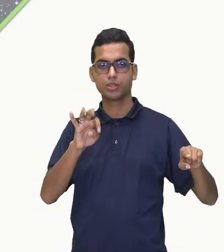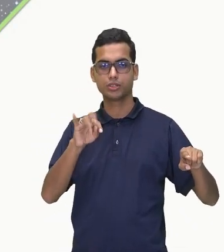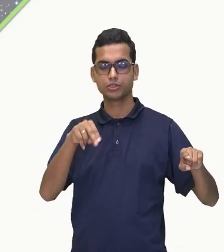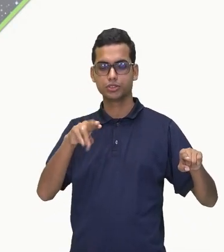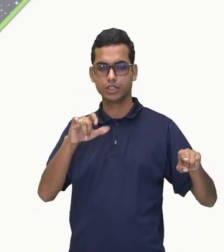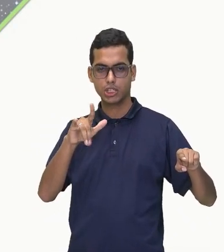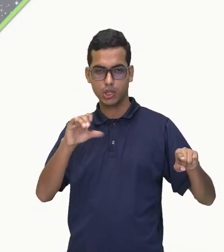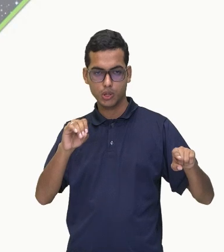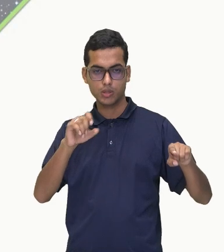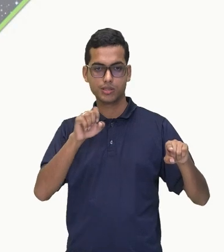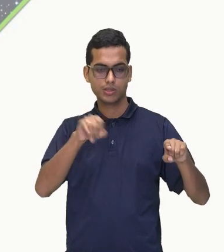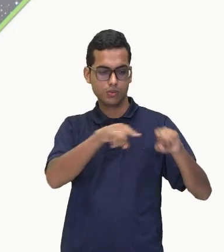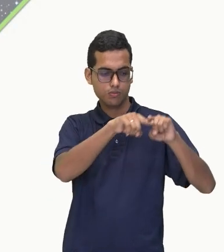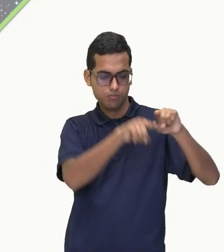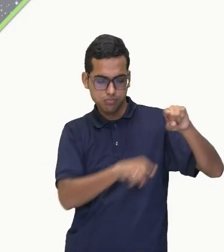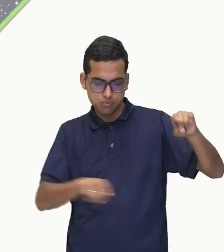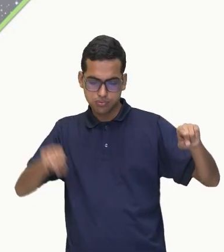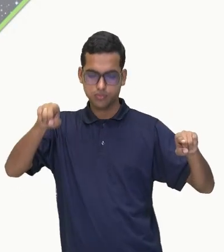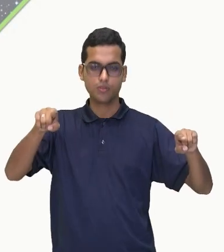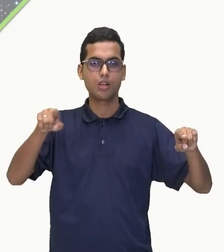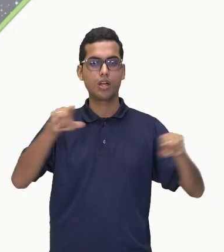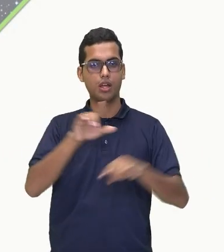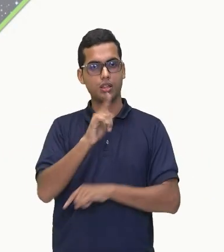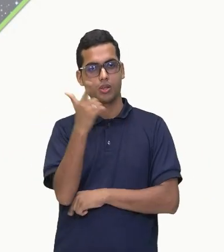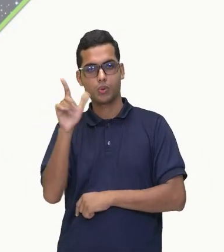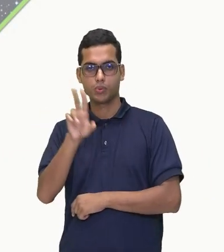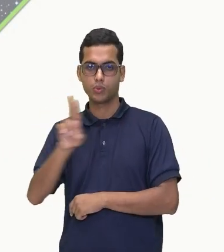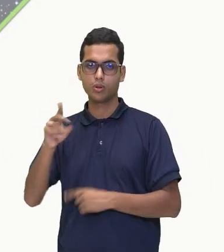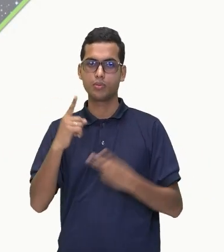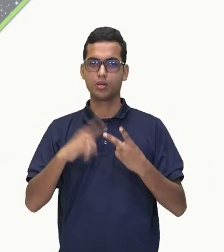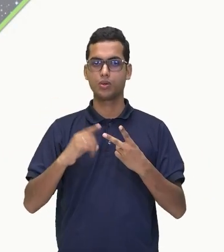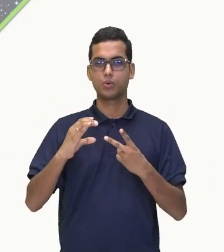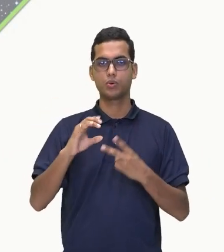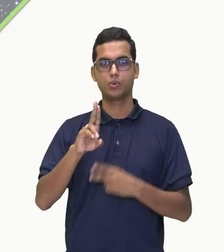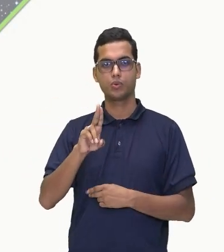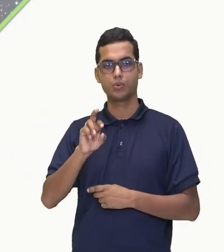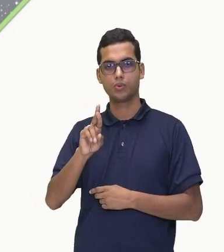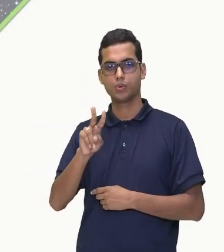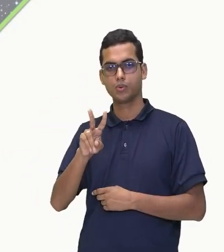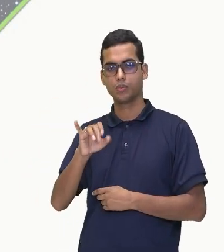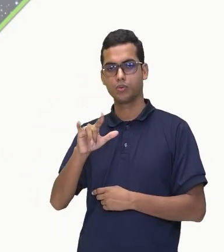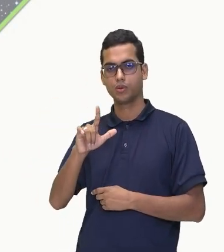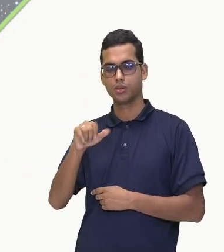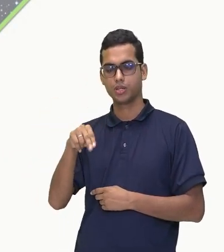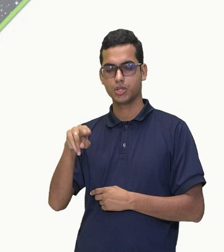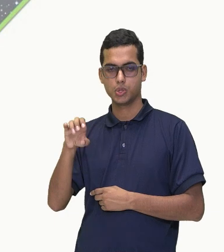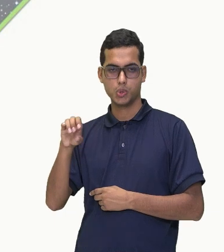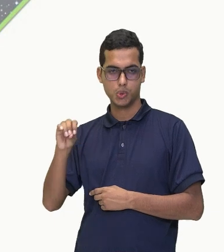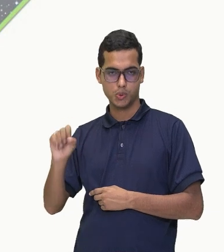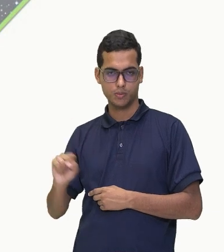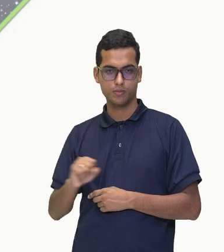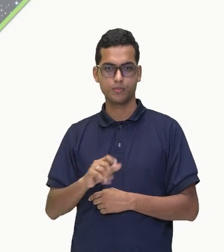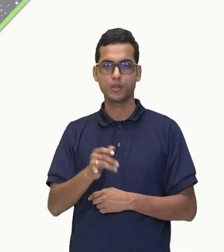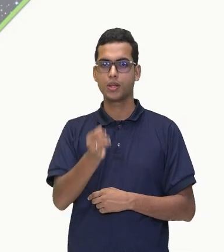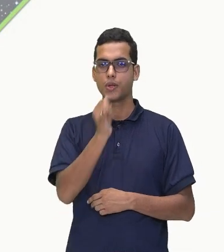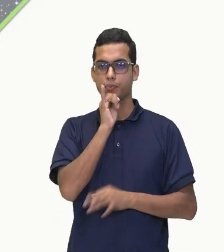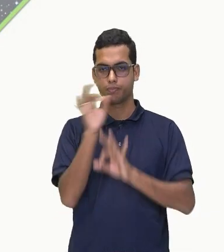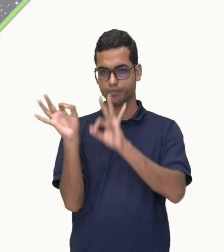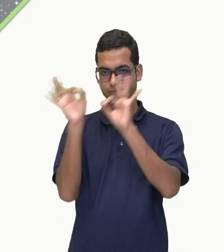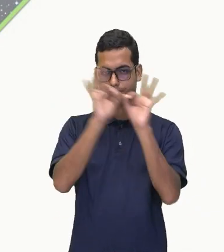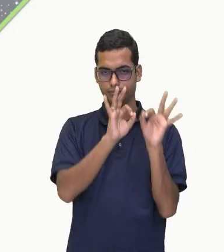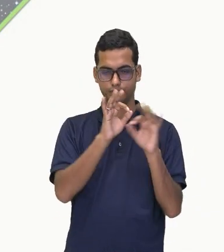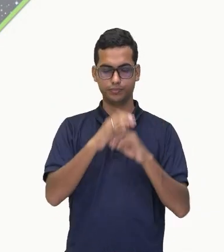será curvilíneo. Aí nós temos quais exemplos de movimentos curvilíneos, como nós temos